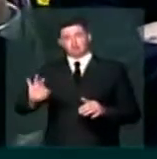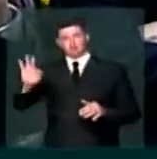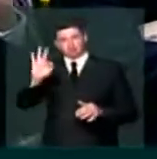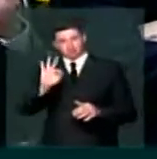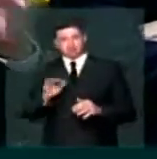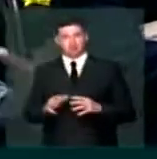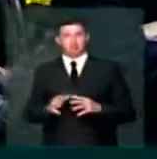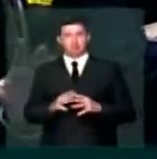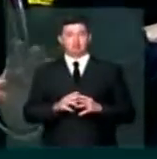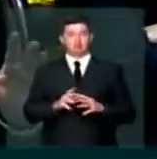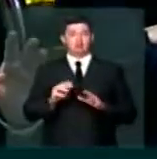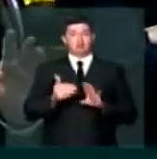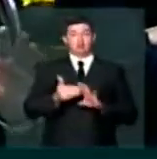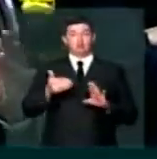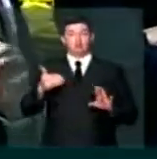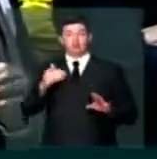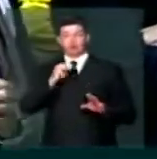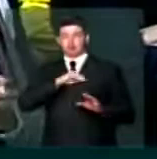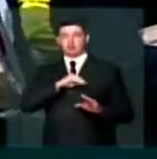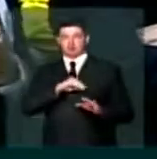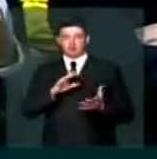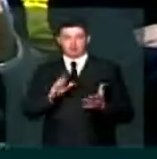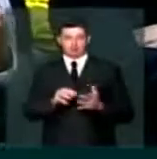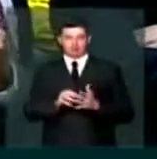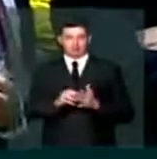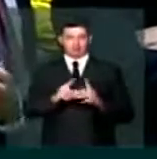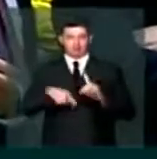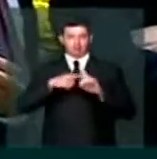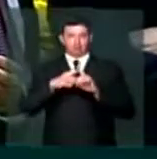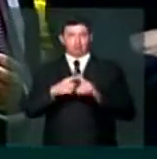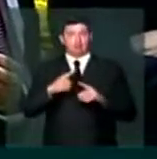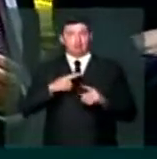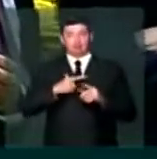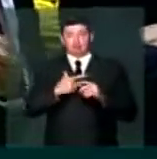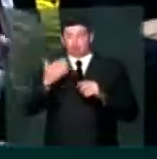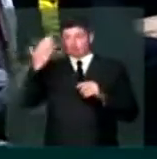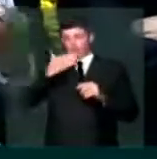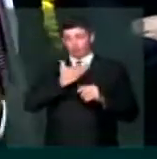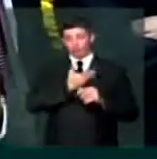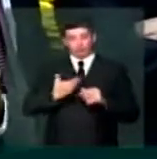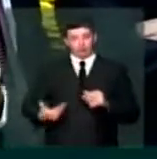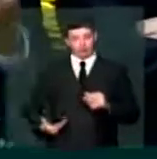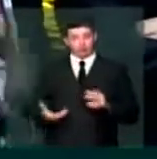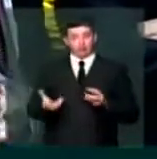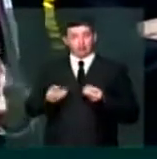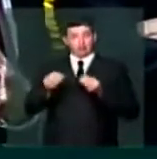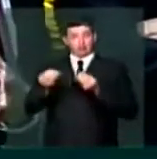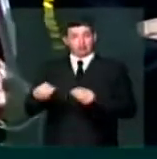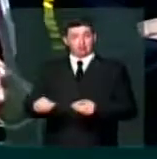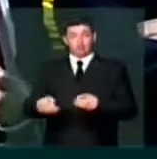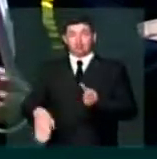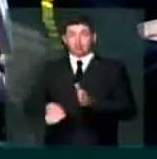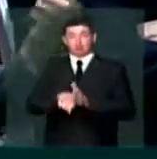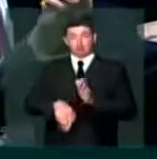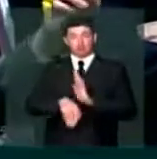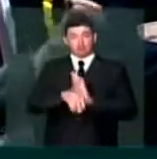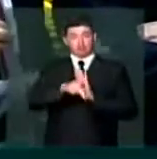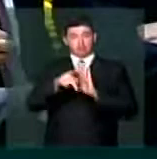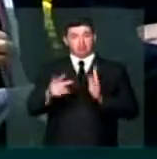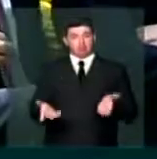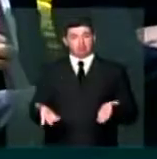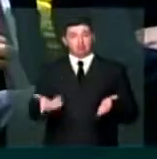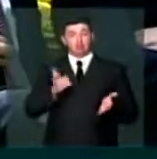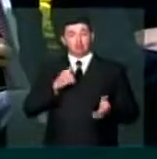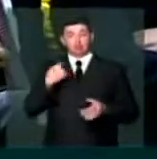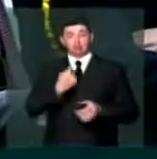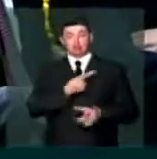uma categoria que ficou fora do aumento, e houve uma negociação com o governo, concedeu o aumento e mandou para cá a medida provisória. Nós